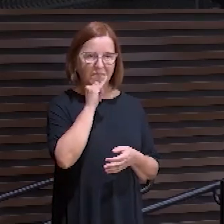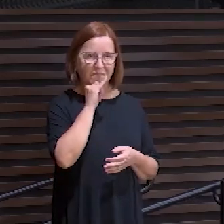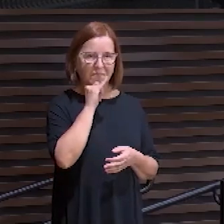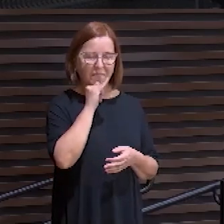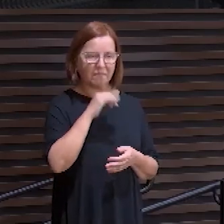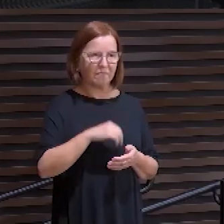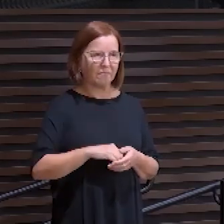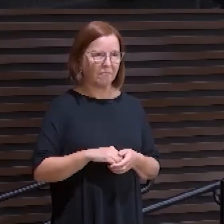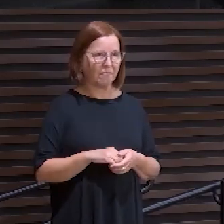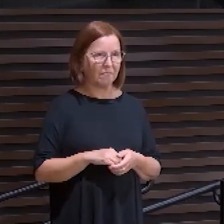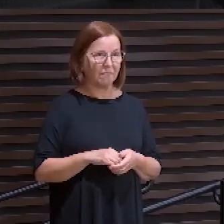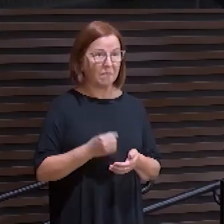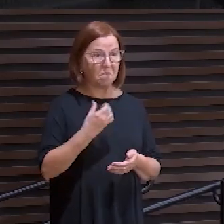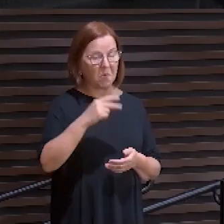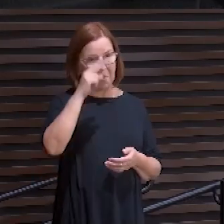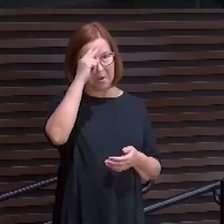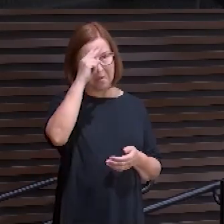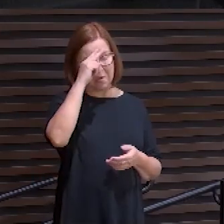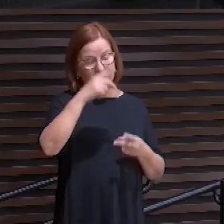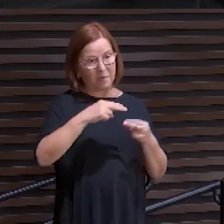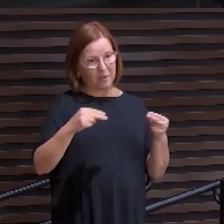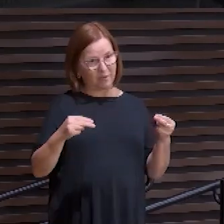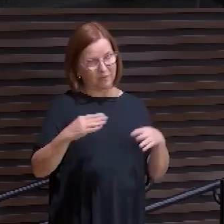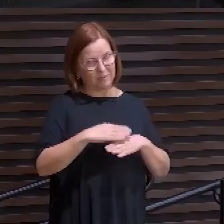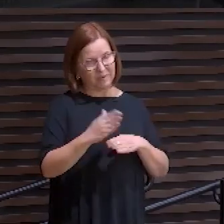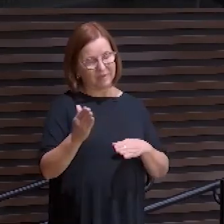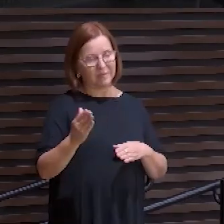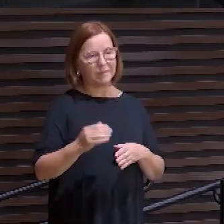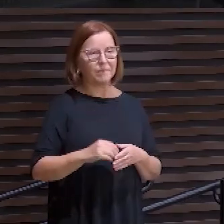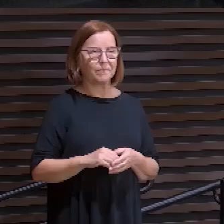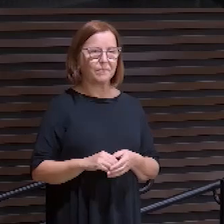Quero lembrar algumas coisinhas mais.